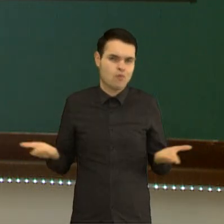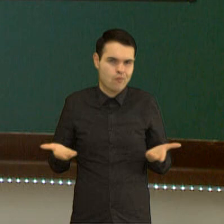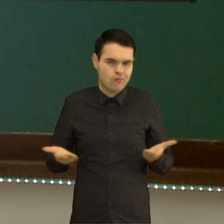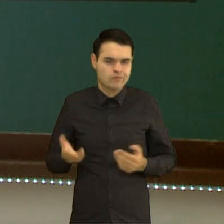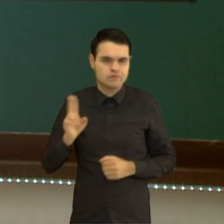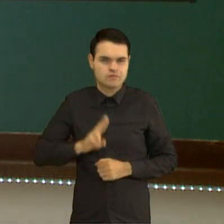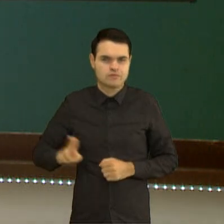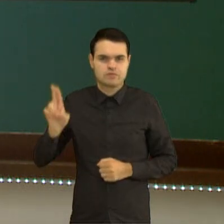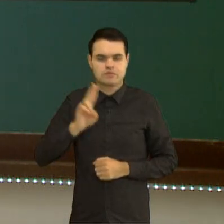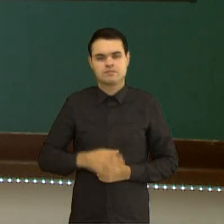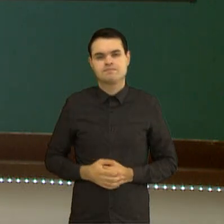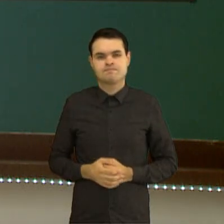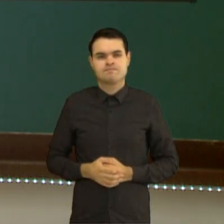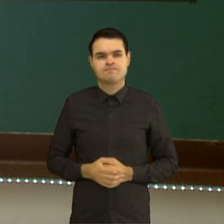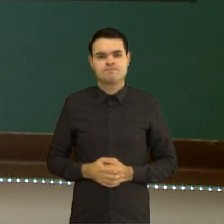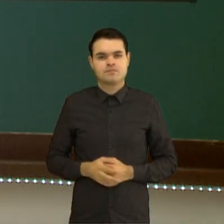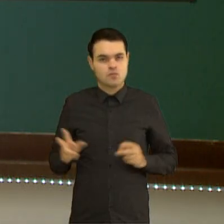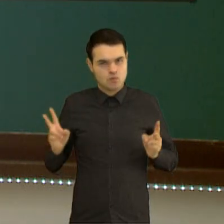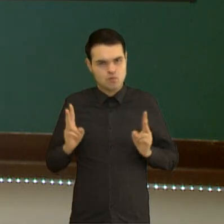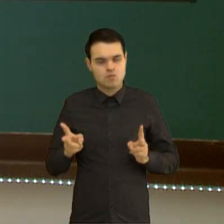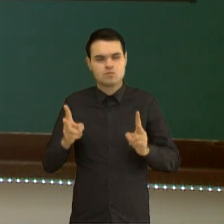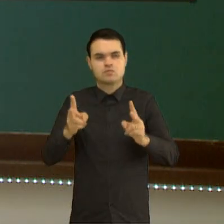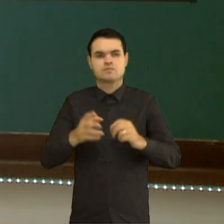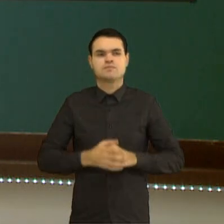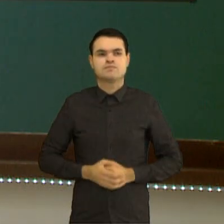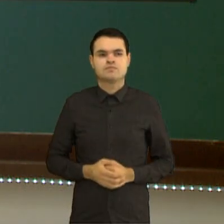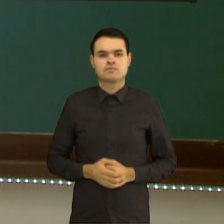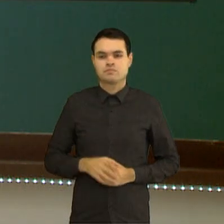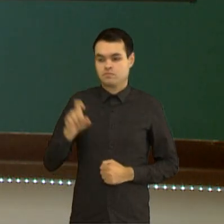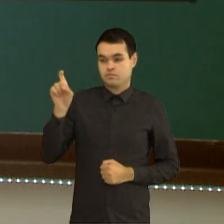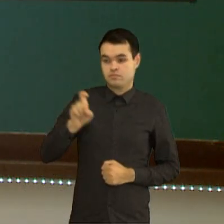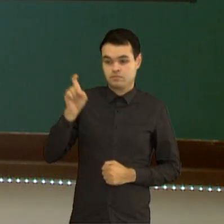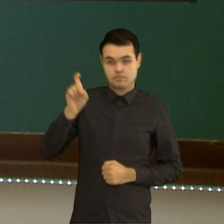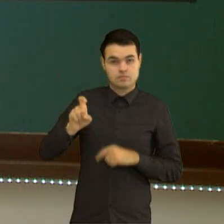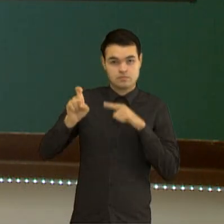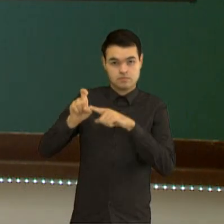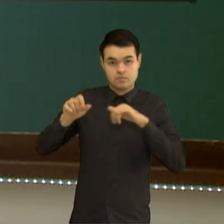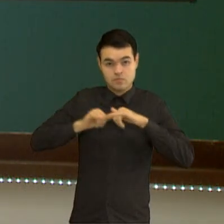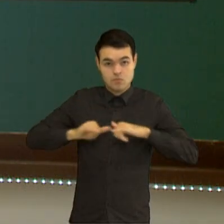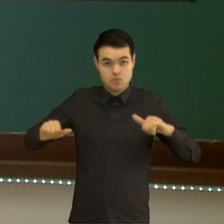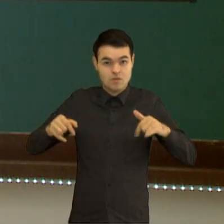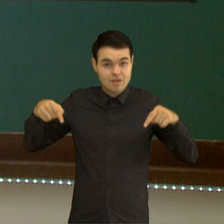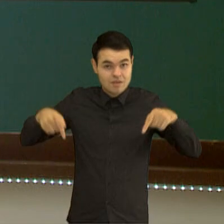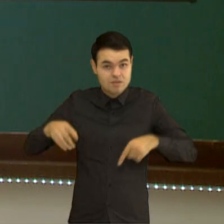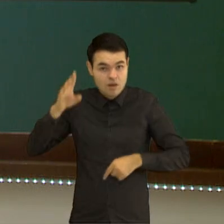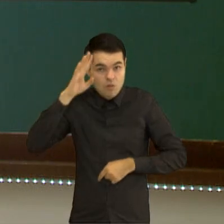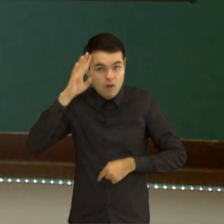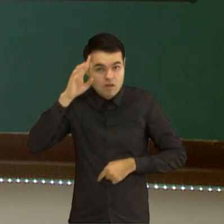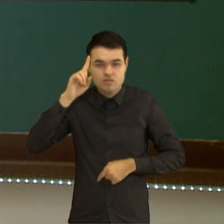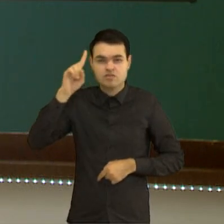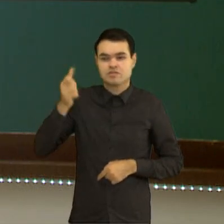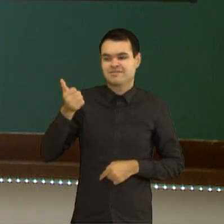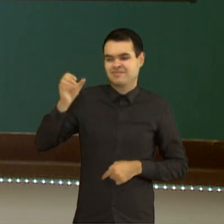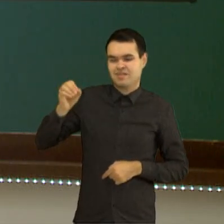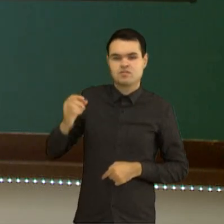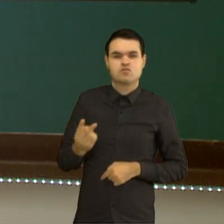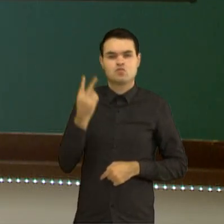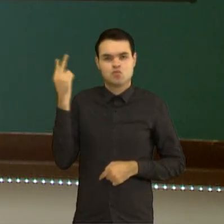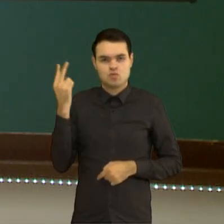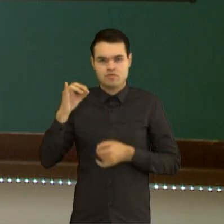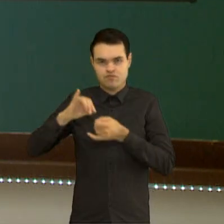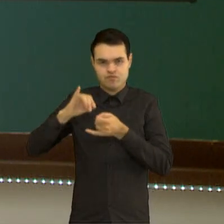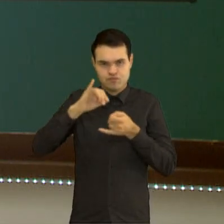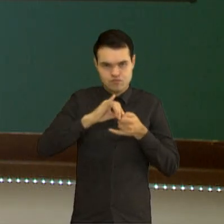hoje. Continuando a leitura. O TikTok anunciou nesta quarta-feira 10 duas ferramentas